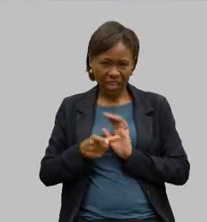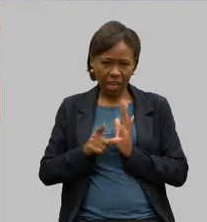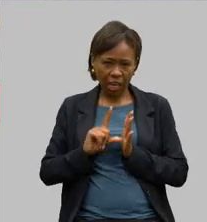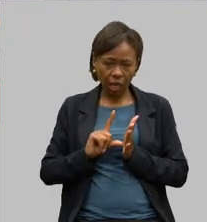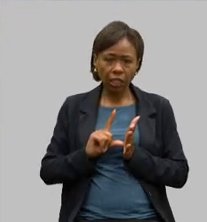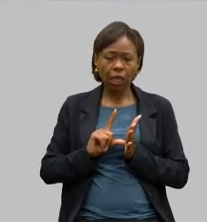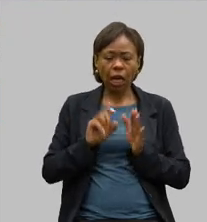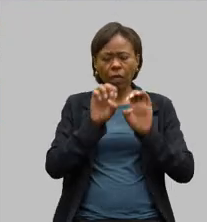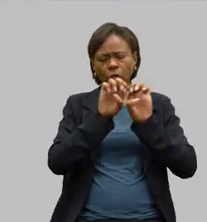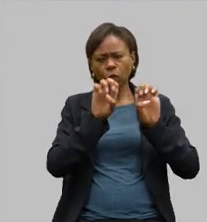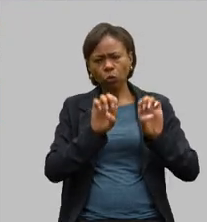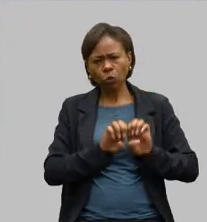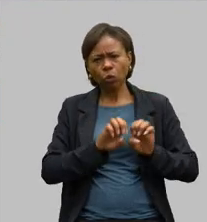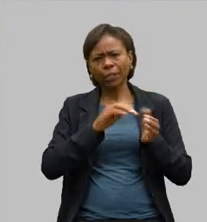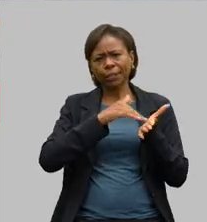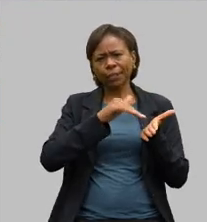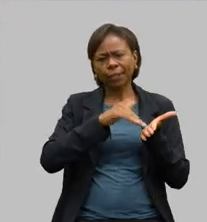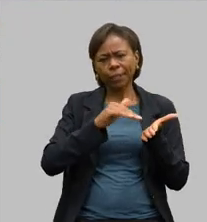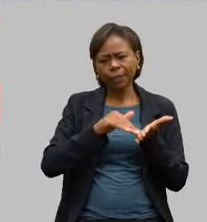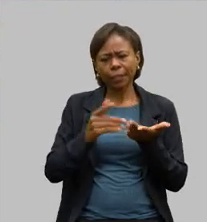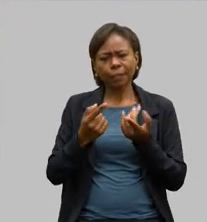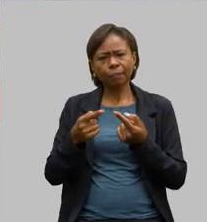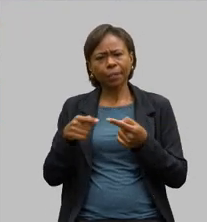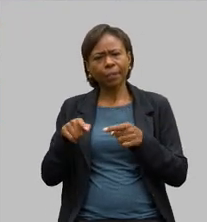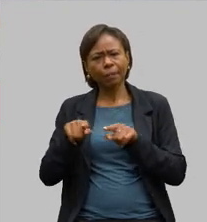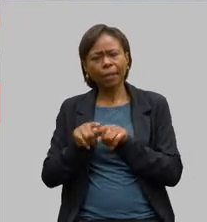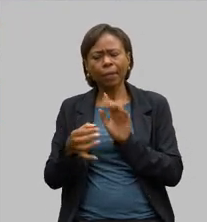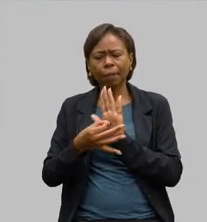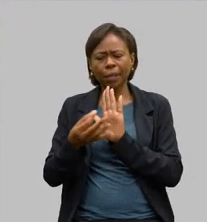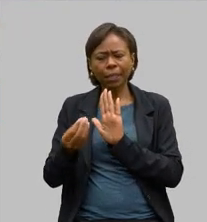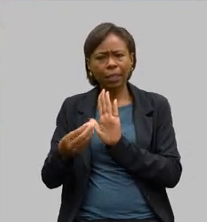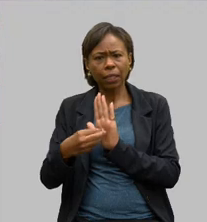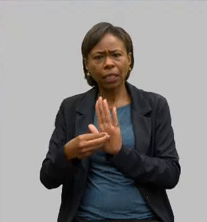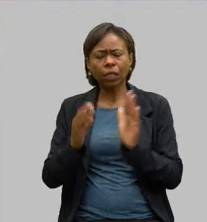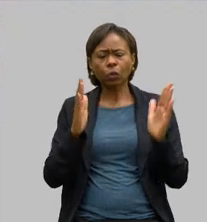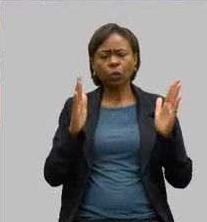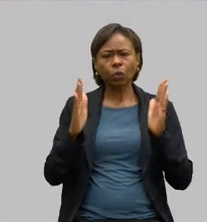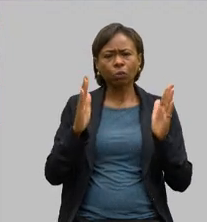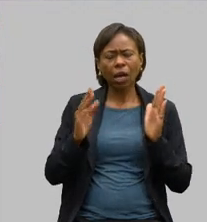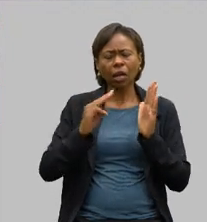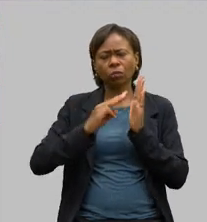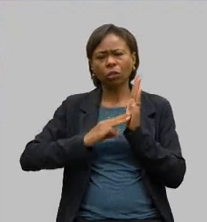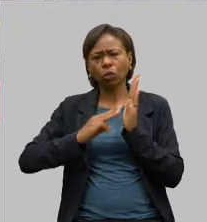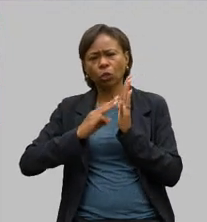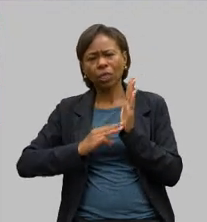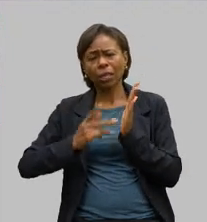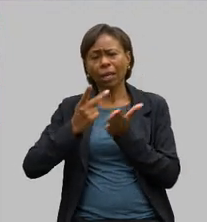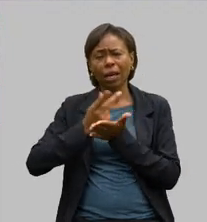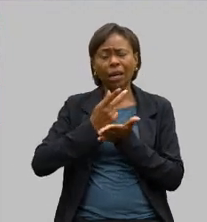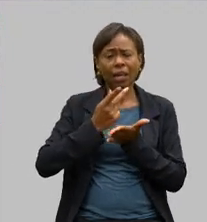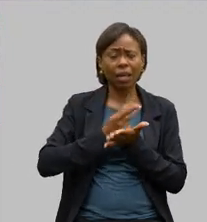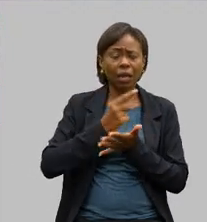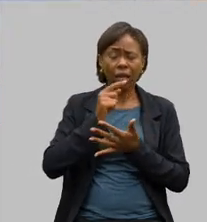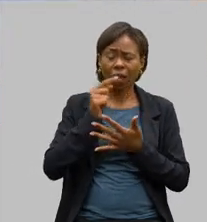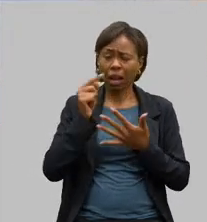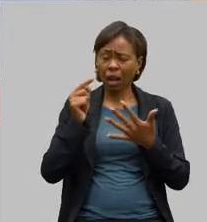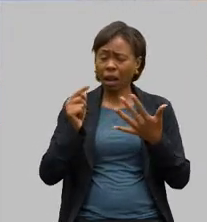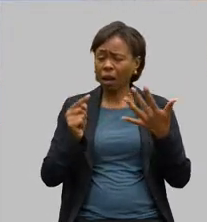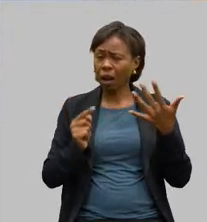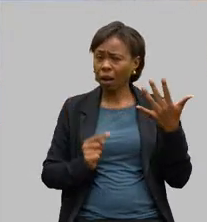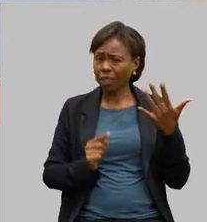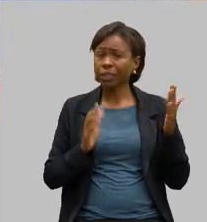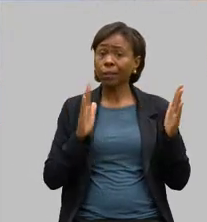secretaria habilitação dos parceiras os prazos a metodologia os erros todos realmente foi o momento